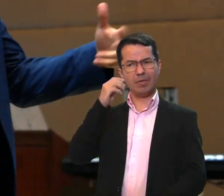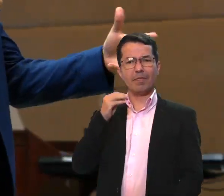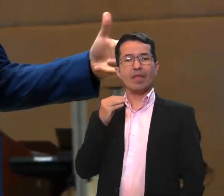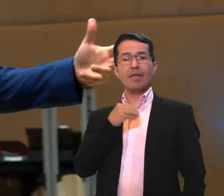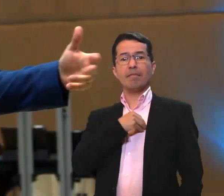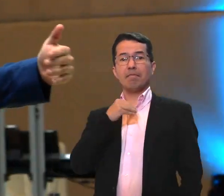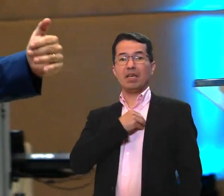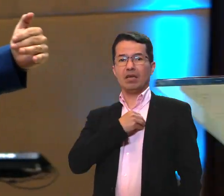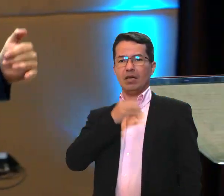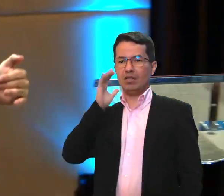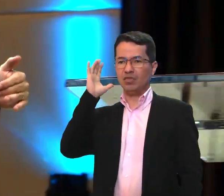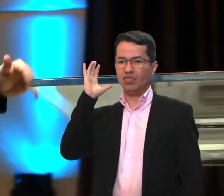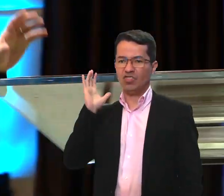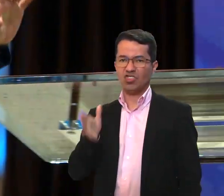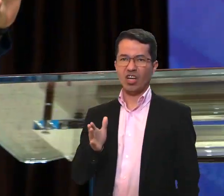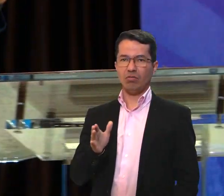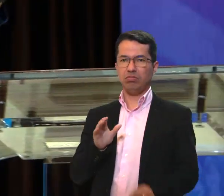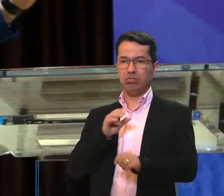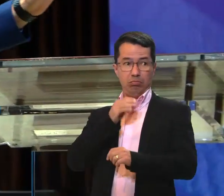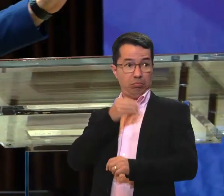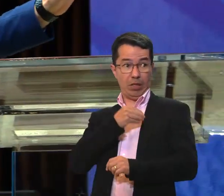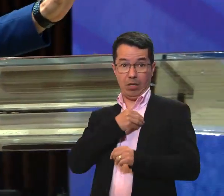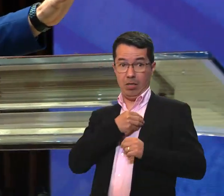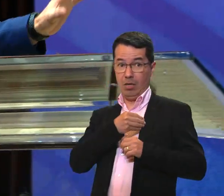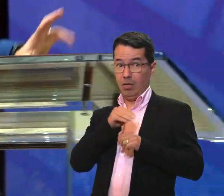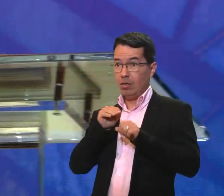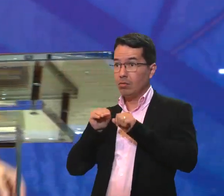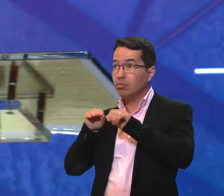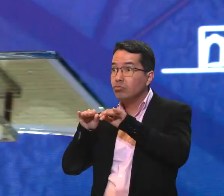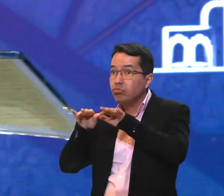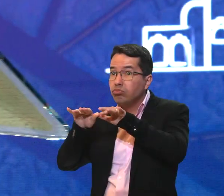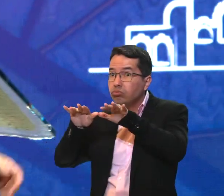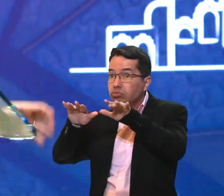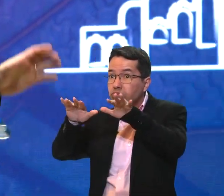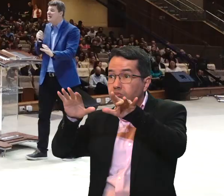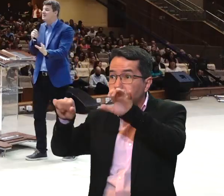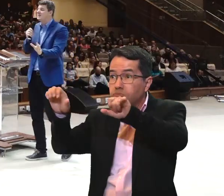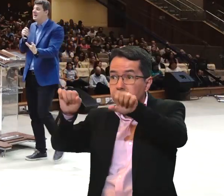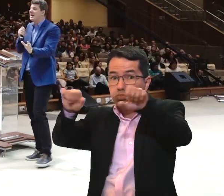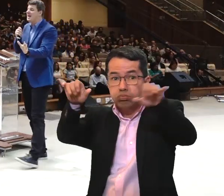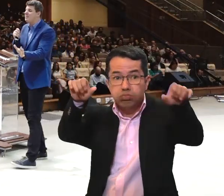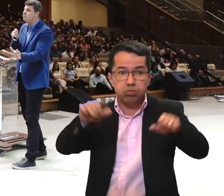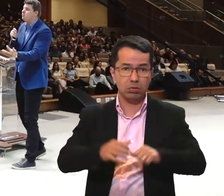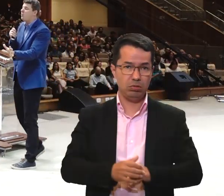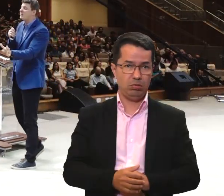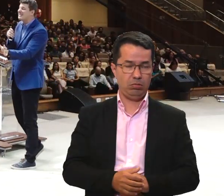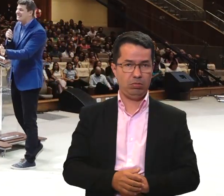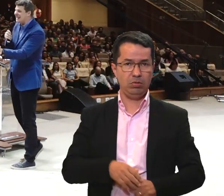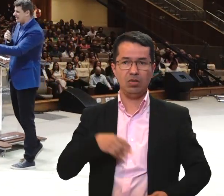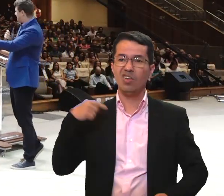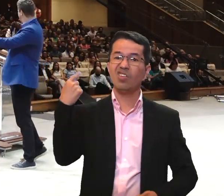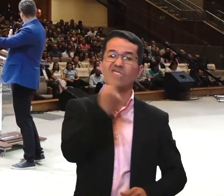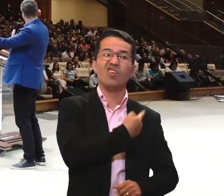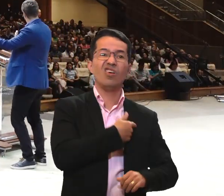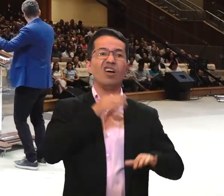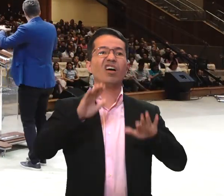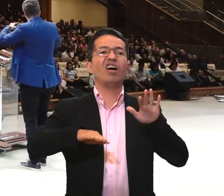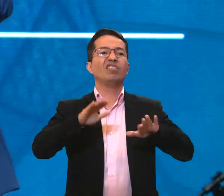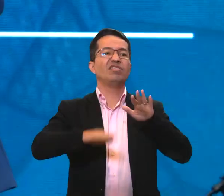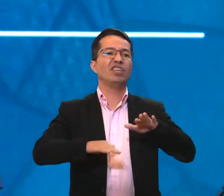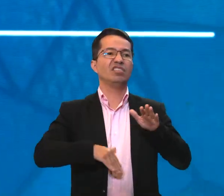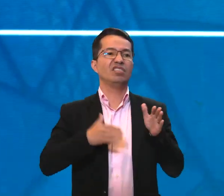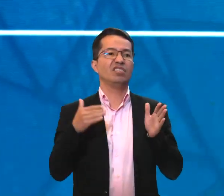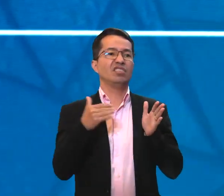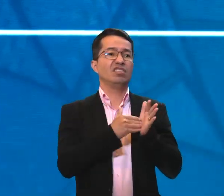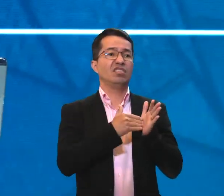Quantas vezes nos sentimos, não sei se você já se sentiu assim, completamente impotente